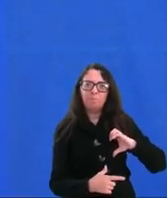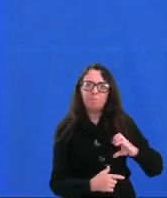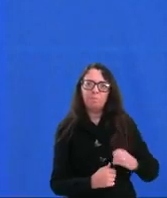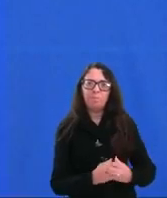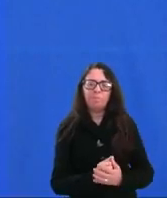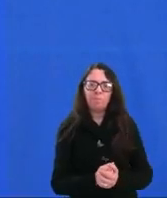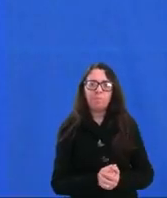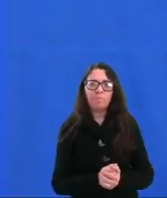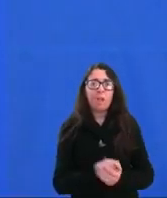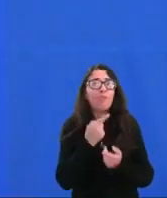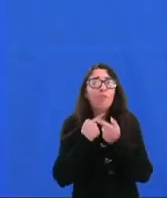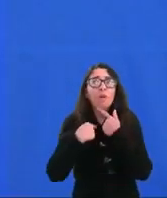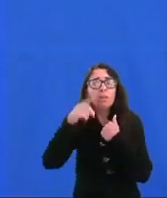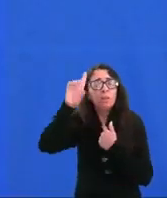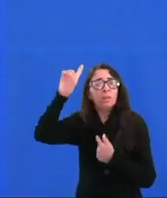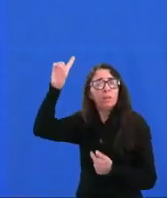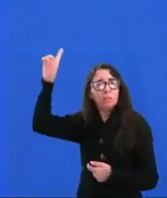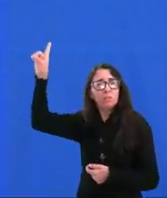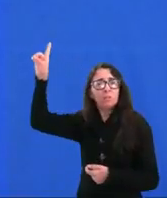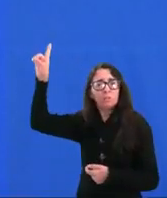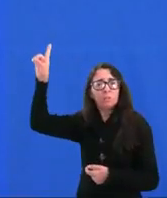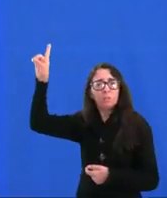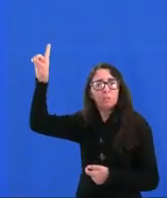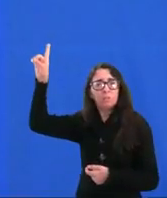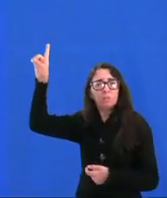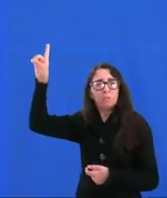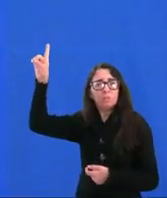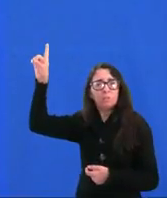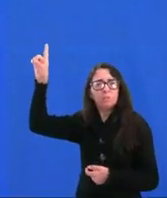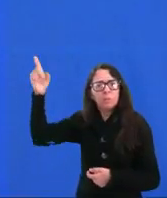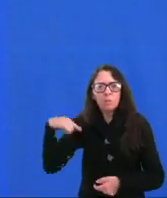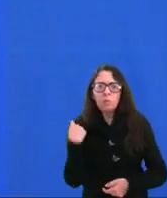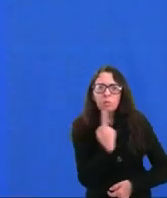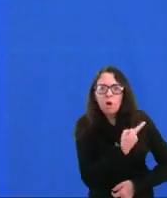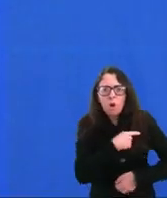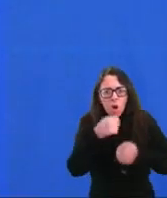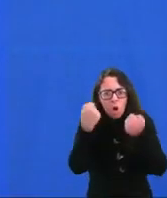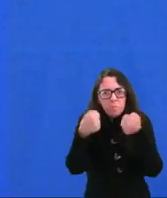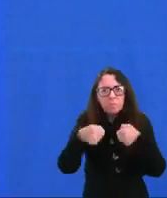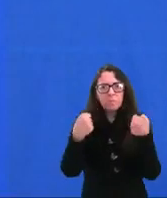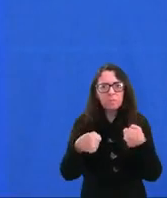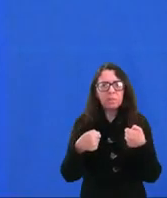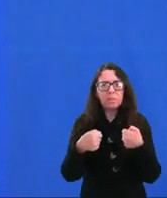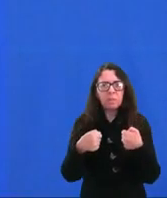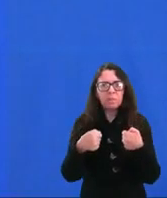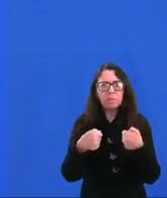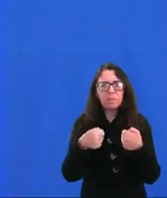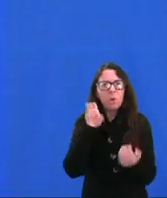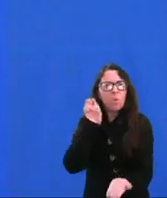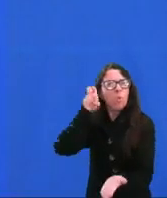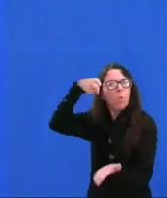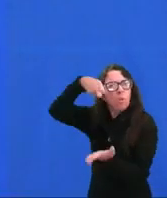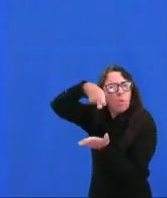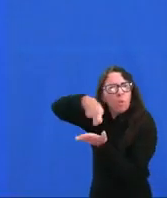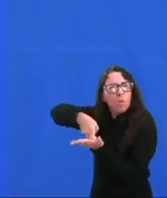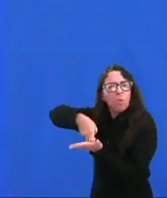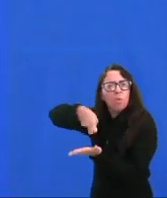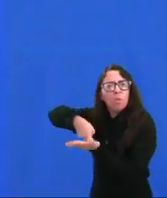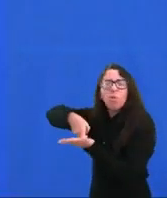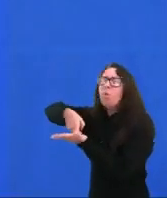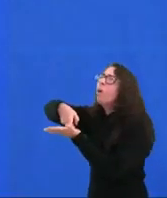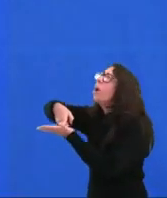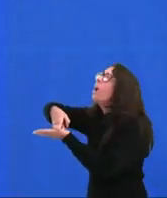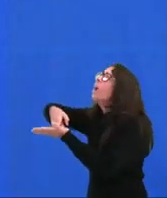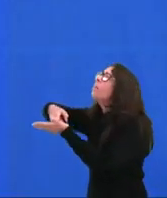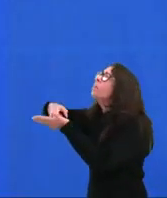só reforçar. Para que não haja divisão no corpo, pelo contrário, cooperem os membros